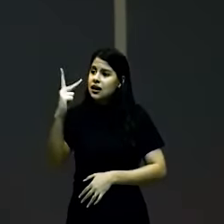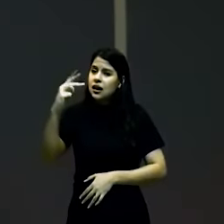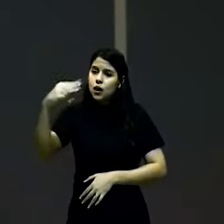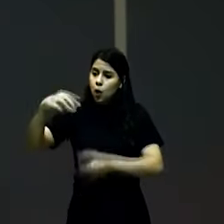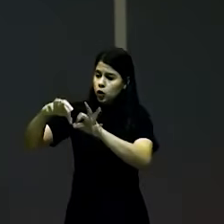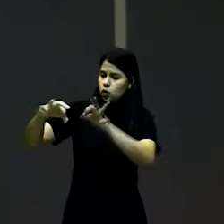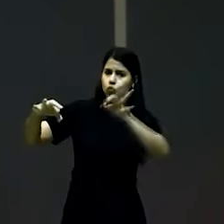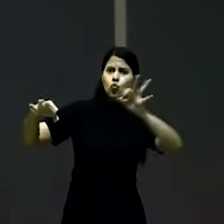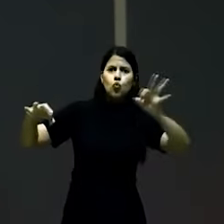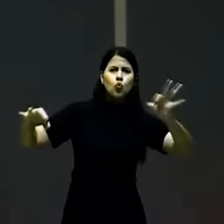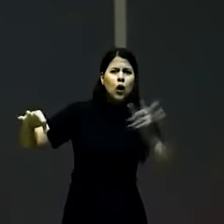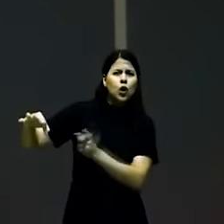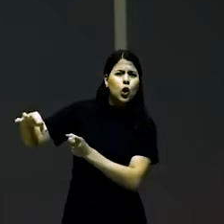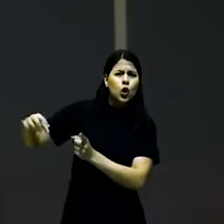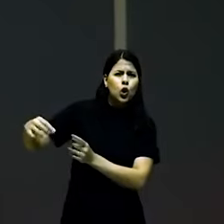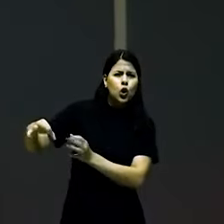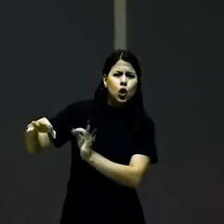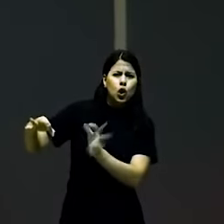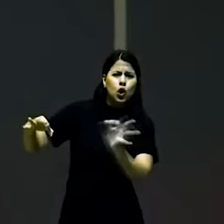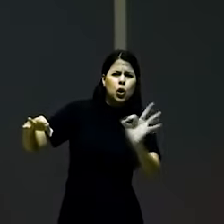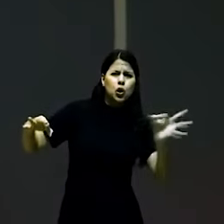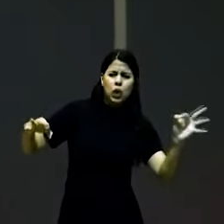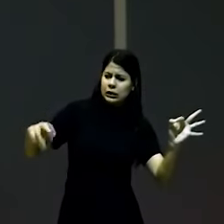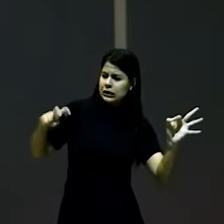Ele foge. E nessa fuga,